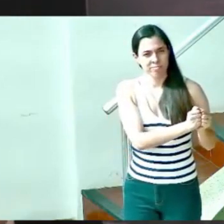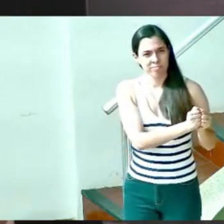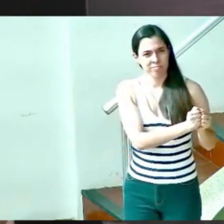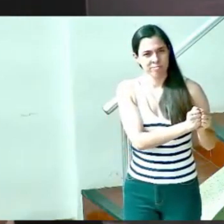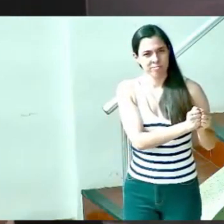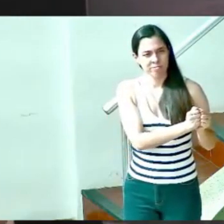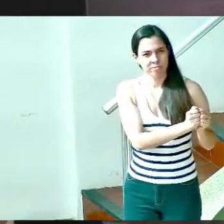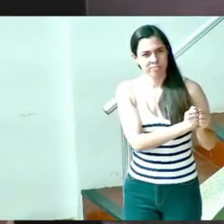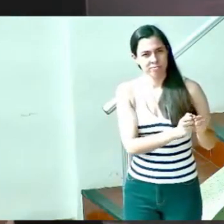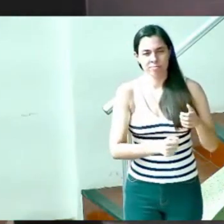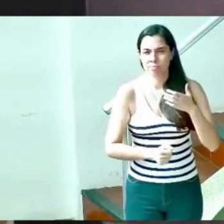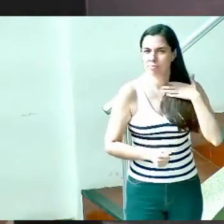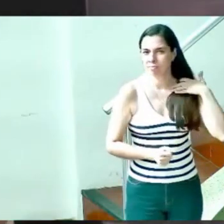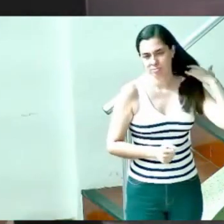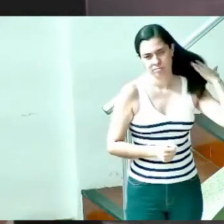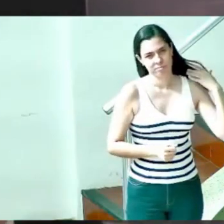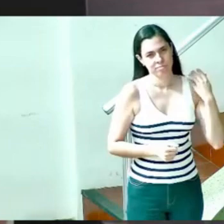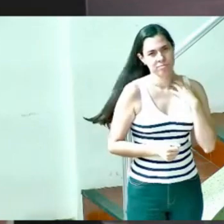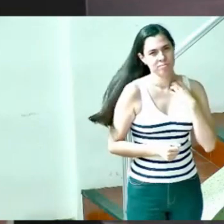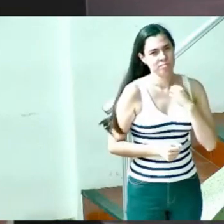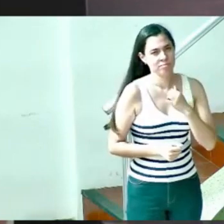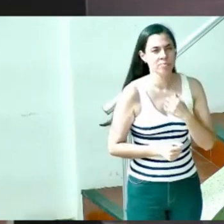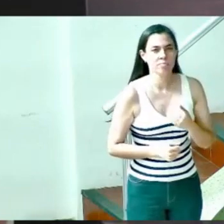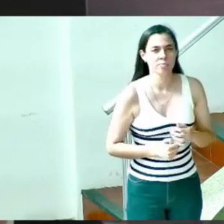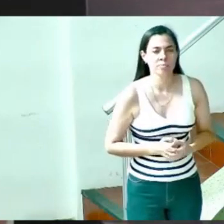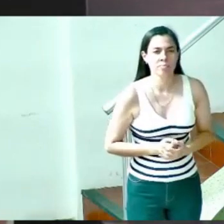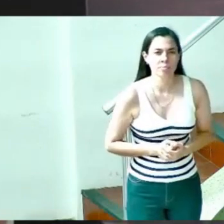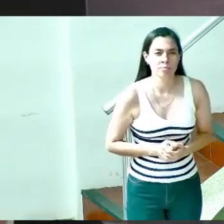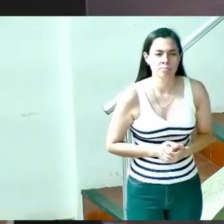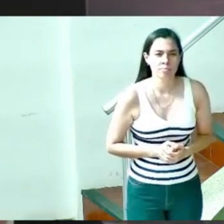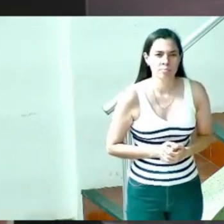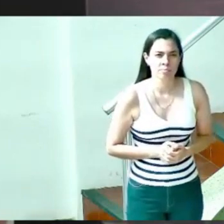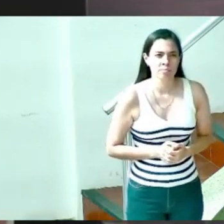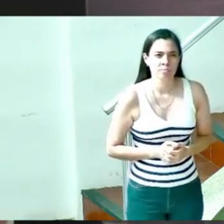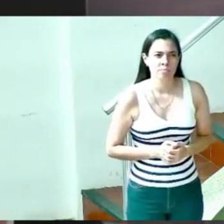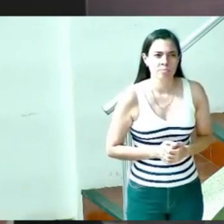avança sobre a face da terra.